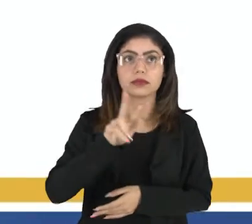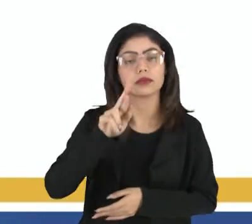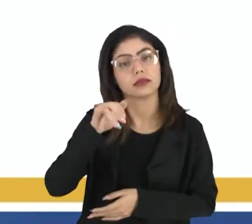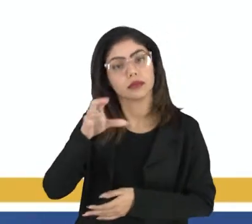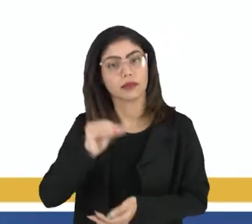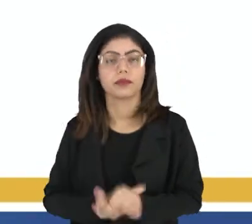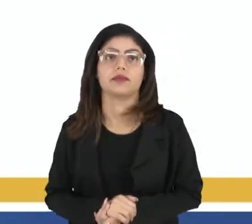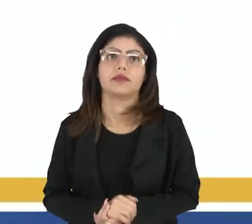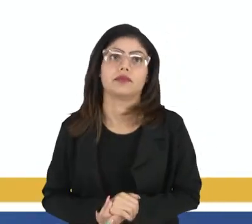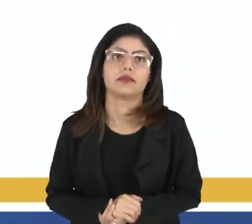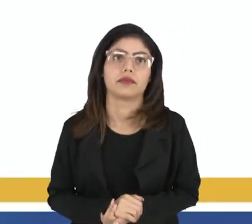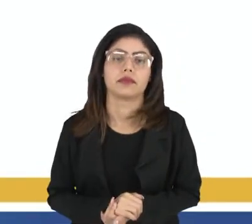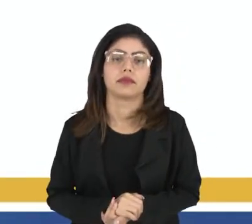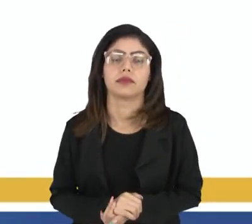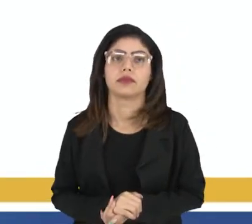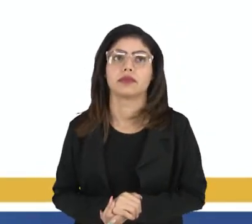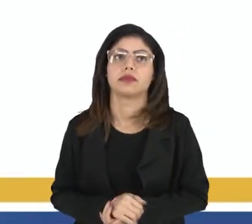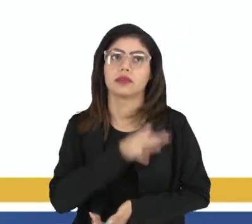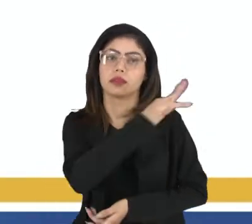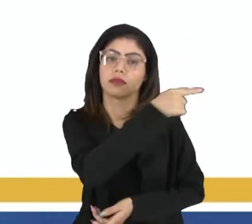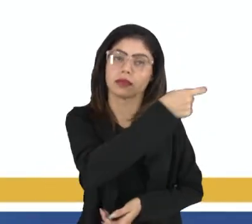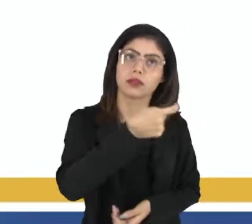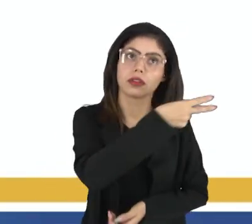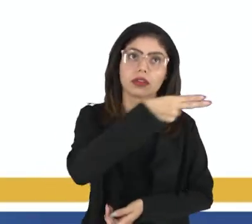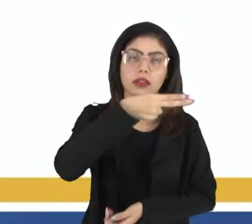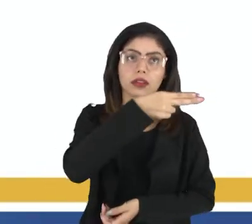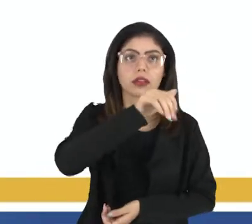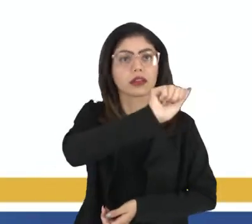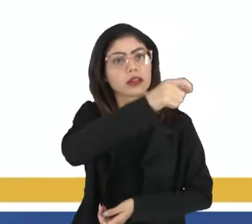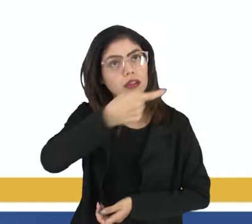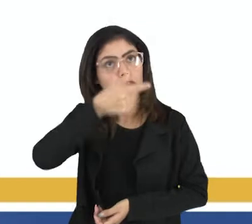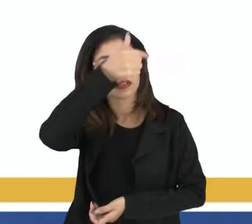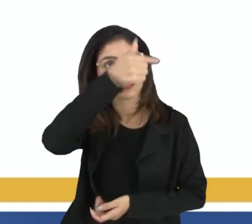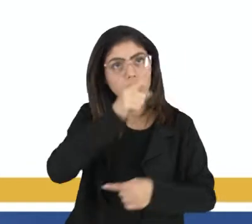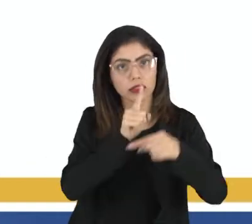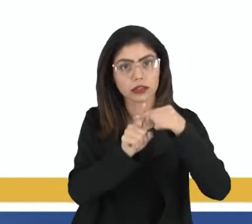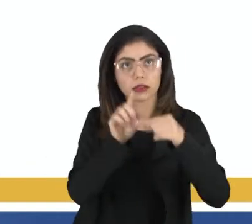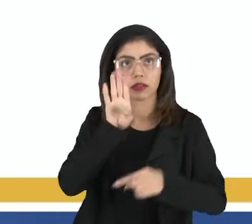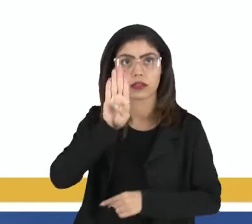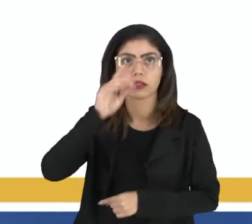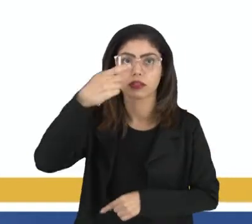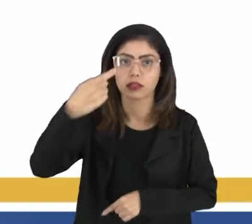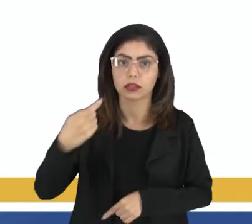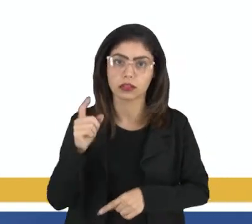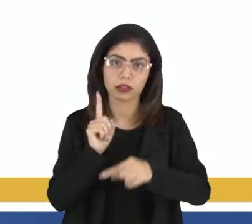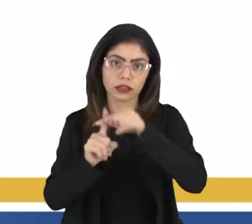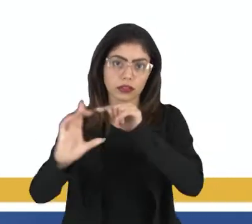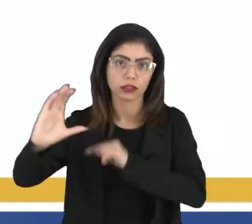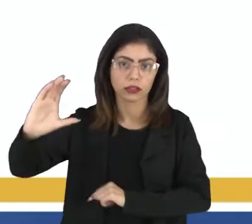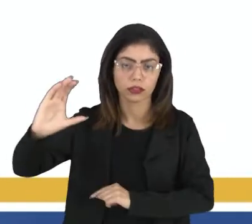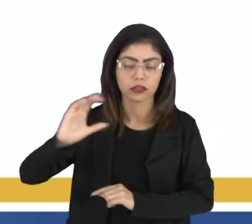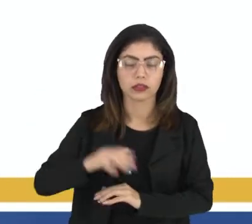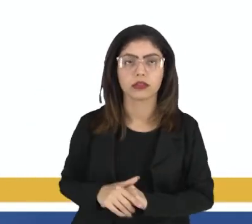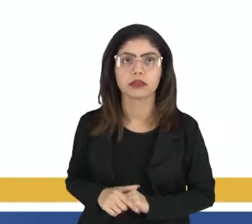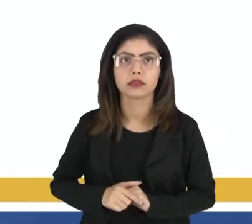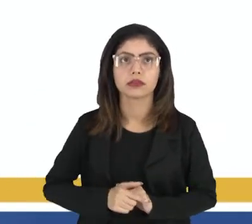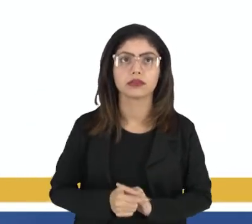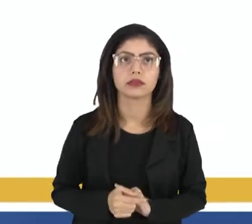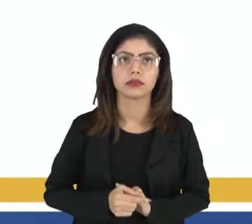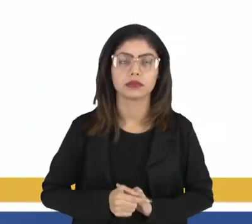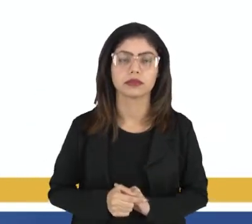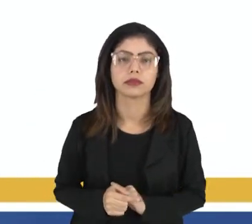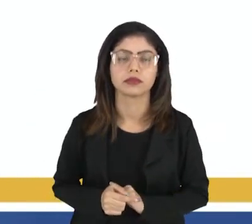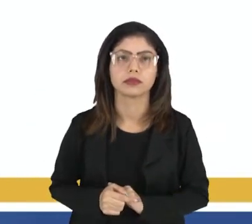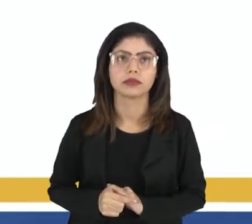grau. F de x é igual a ax ao quadrado mais bx